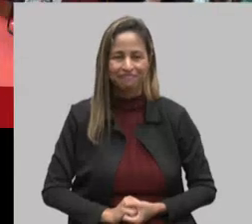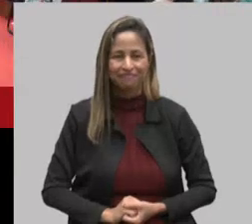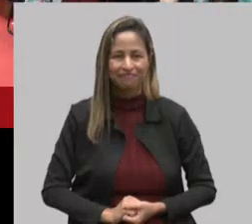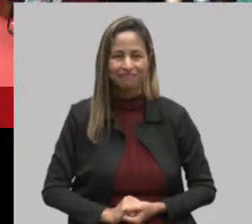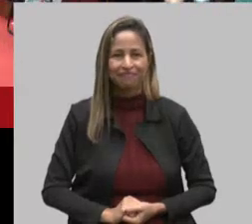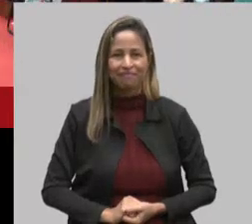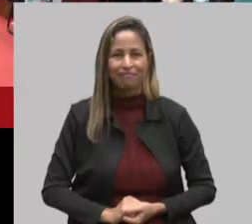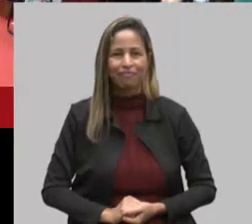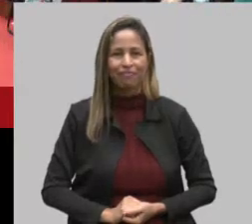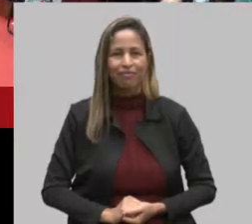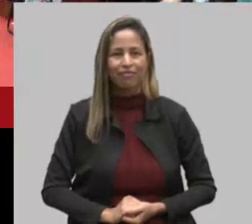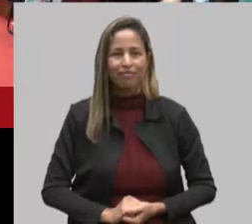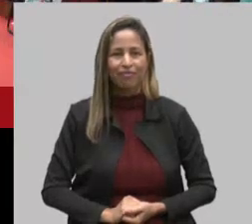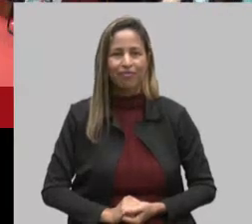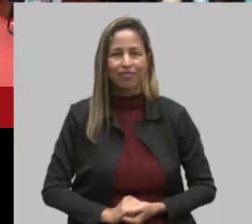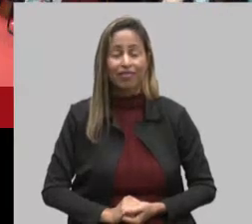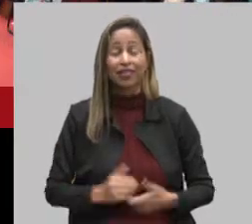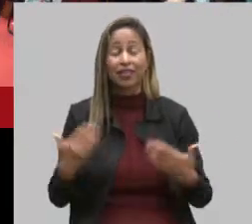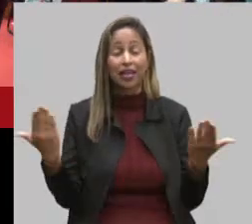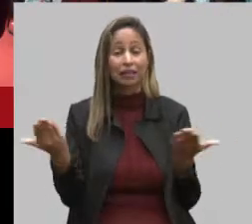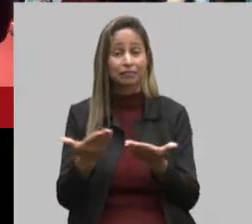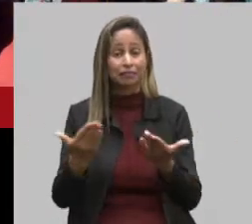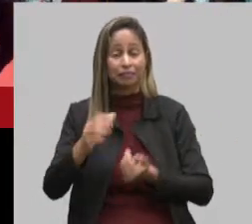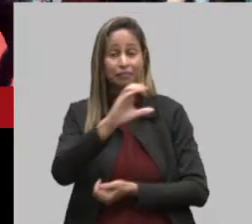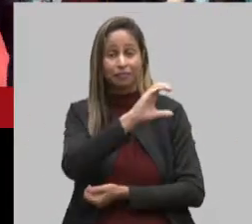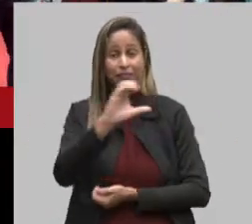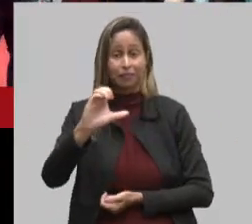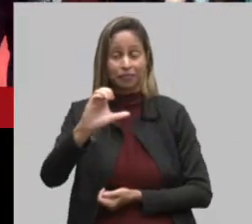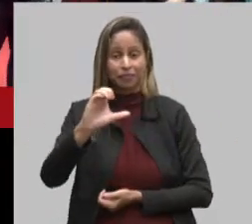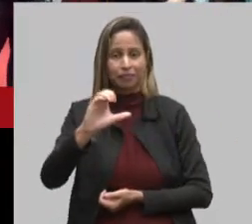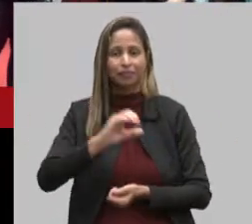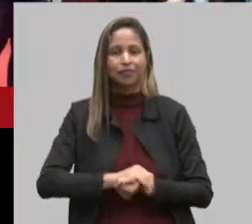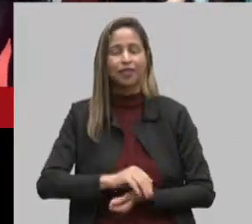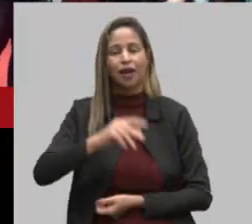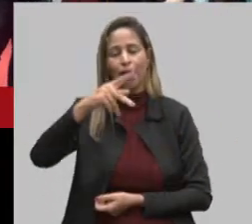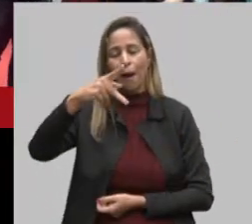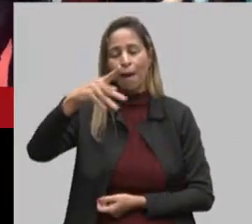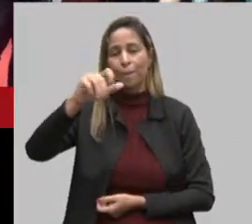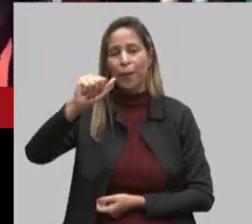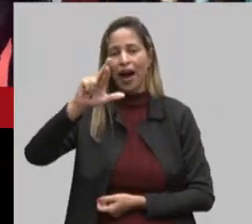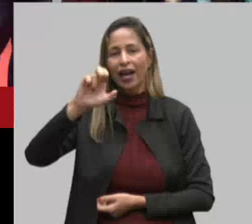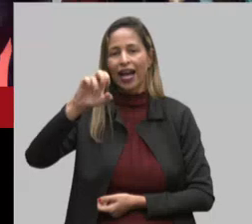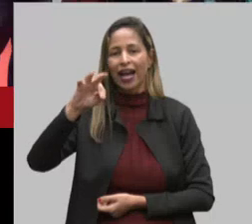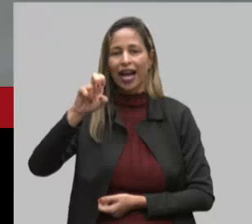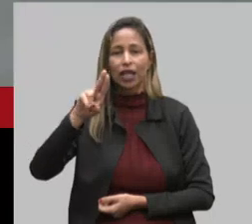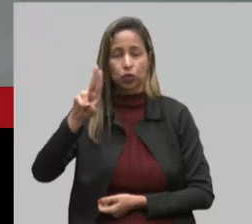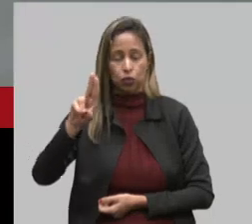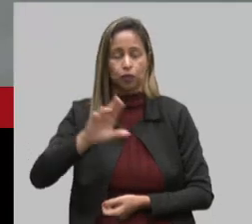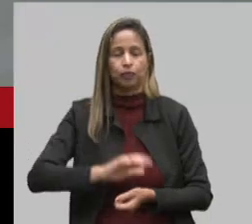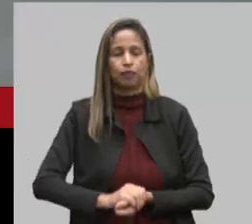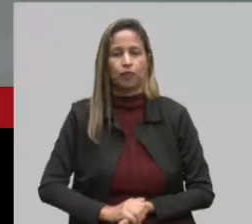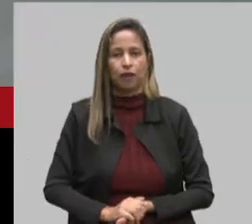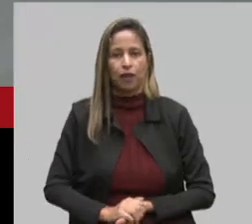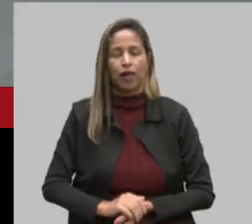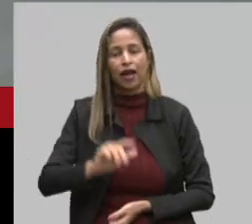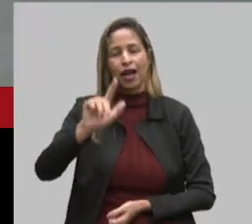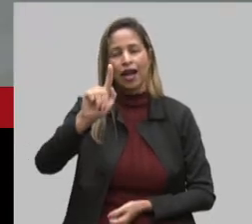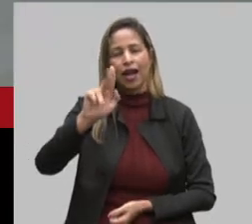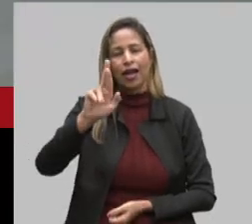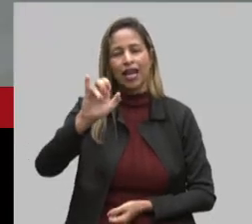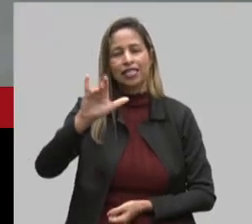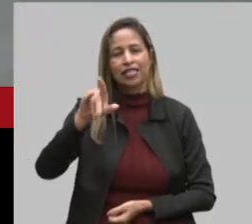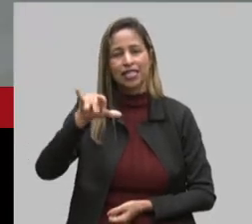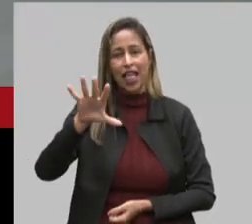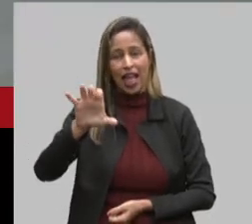obrigado vamos ouvir agora a coordenadora Municipal de Paracatu e do Polo Regional Noroeste senora Graciele Mendes de Souza